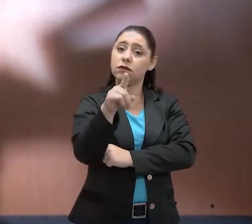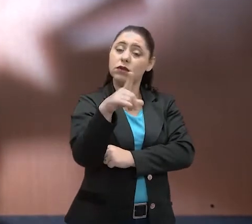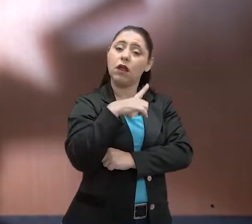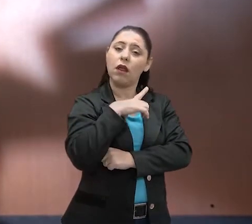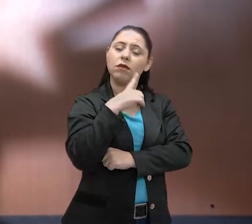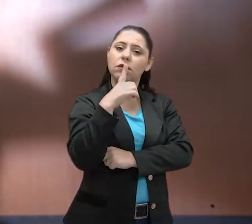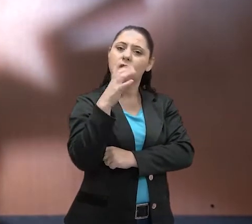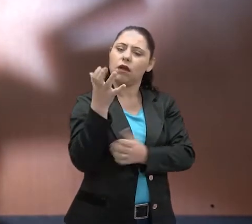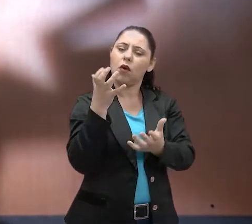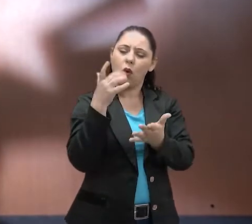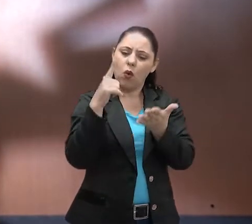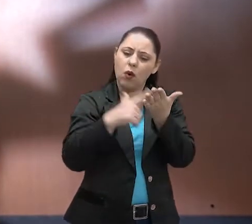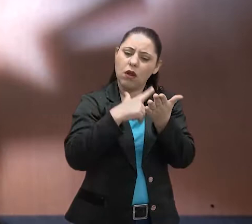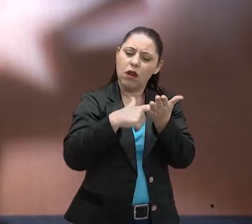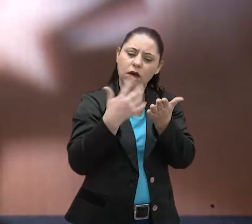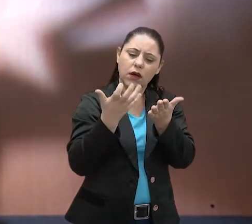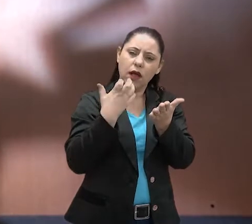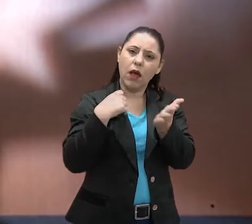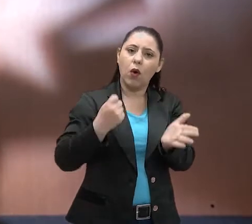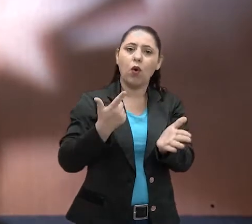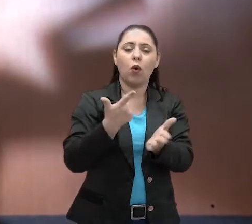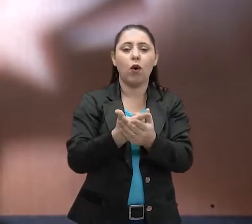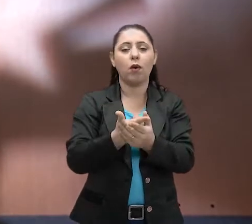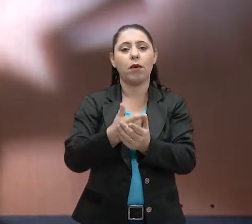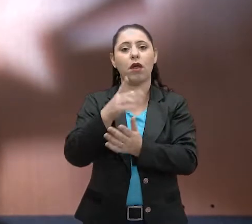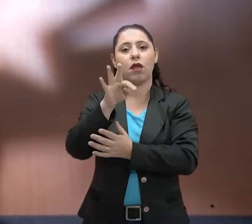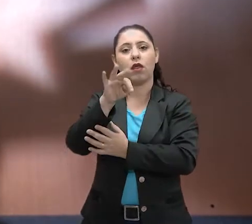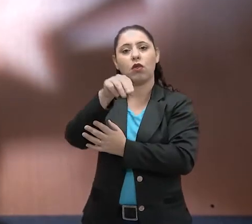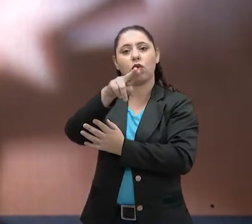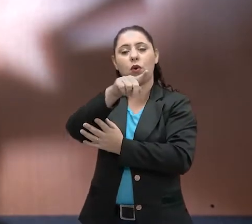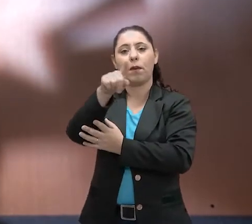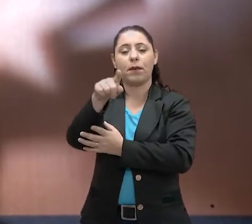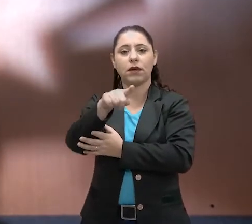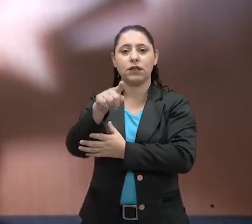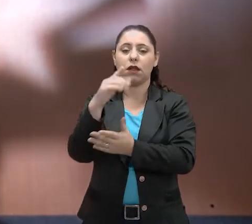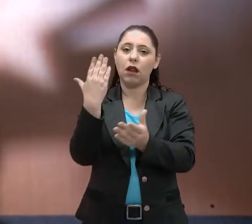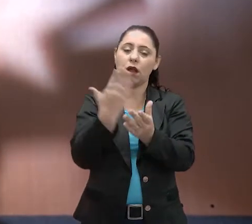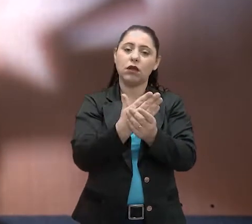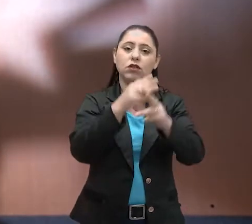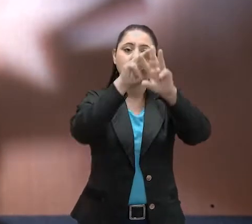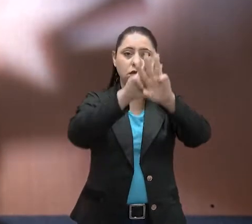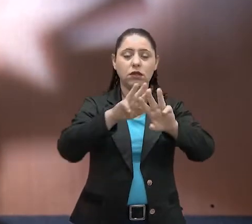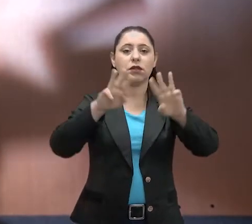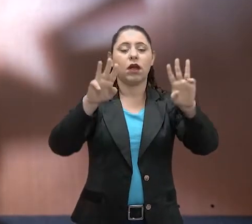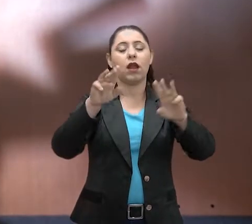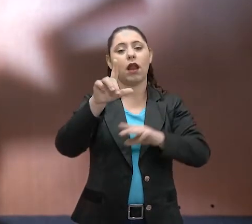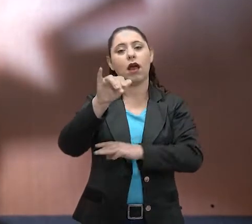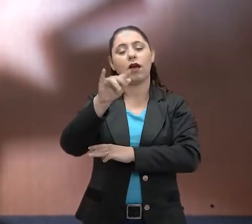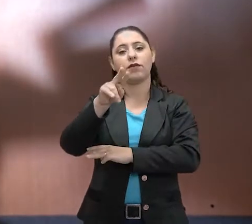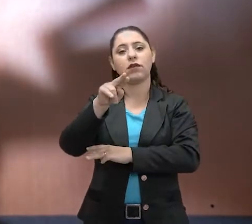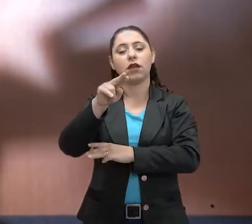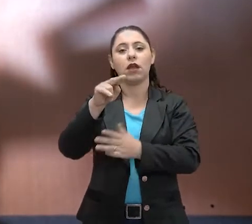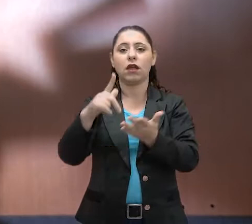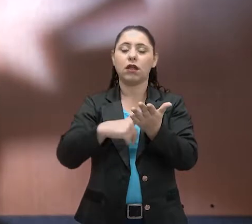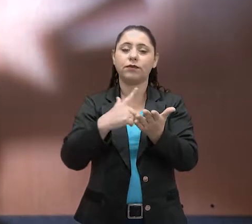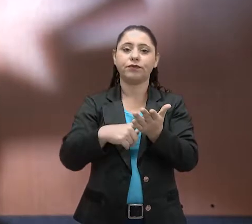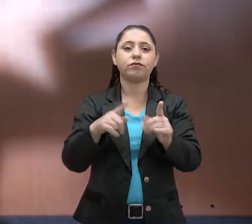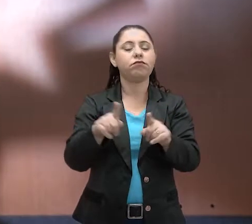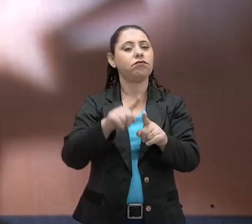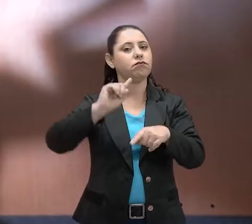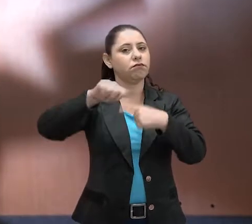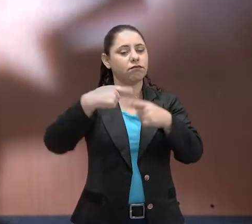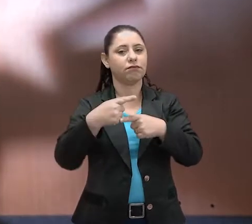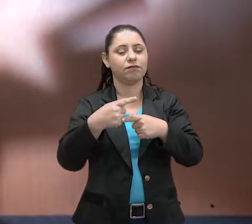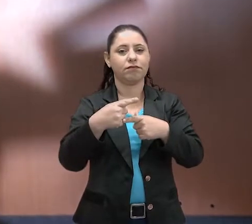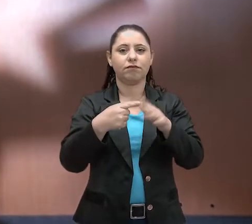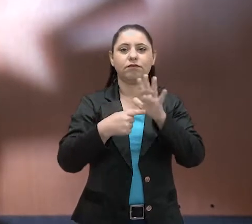vez, se você se interessou em ler o livro, pode adquiri-lo na Tomás Lanches e no site da Life Editora. E no